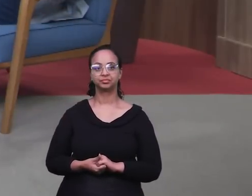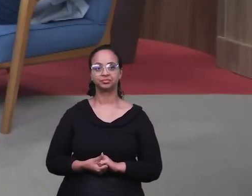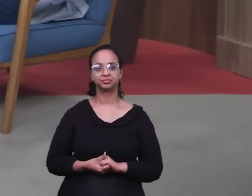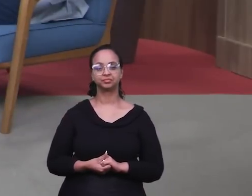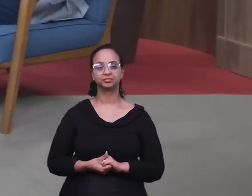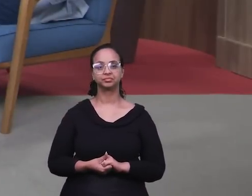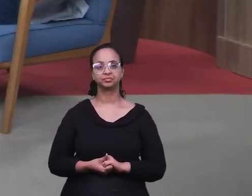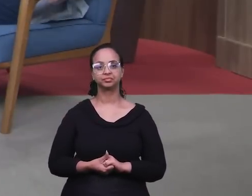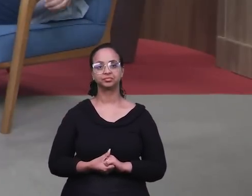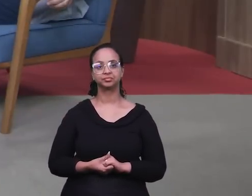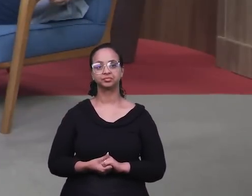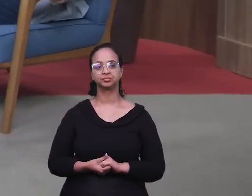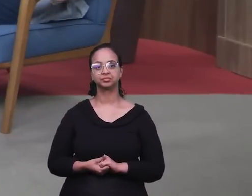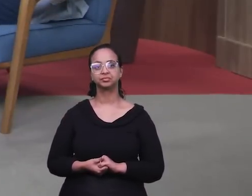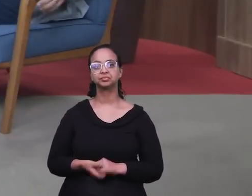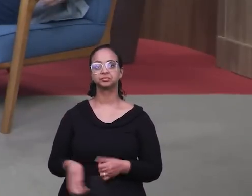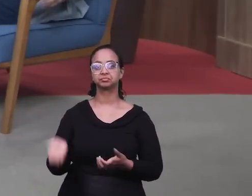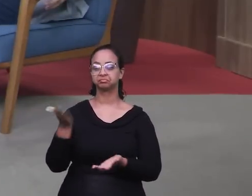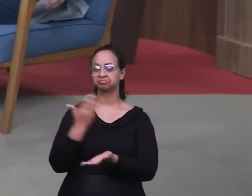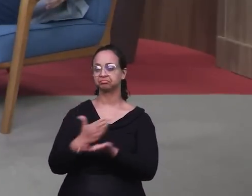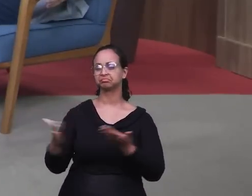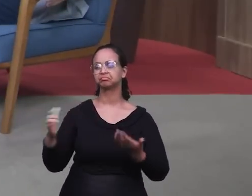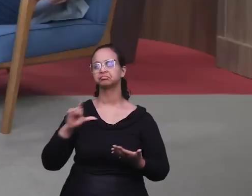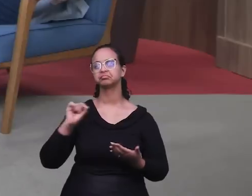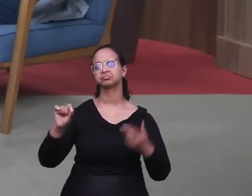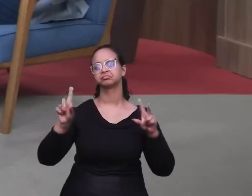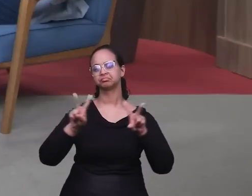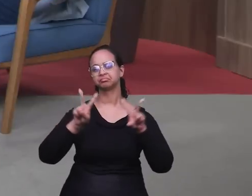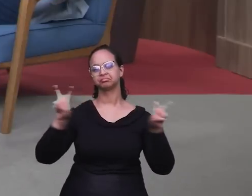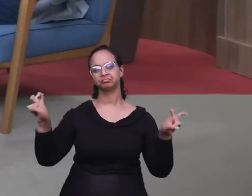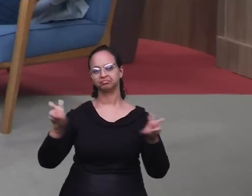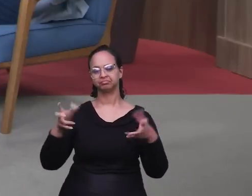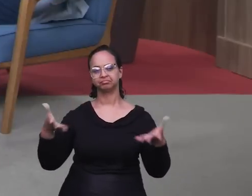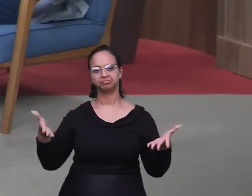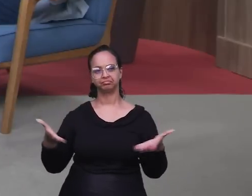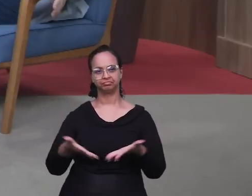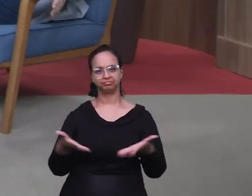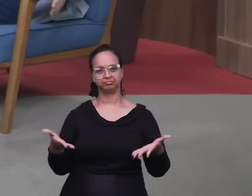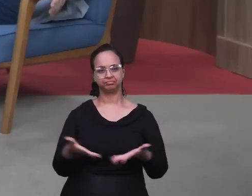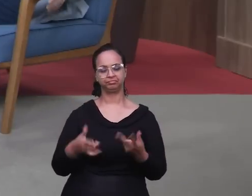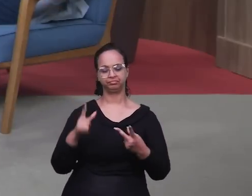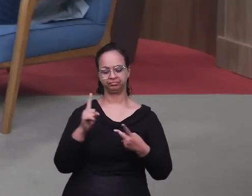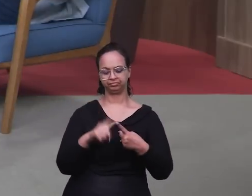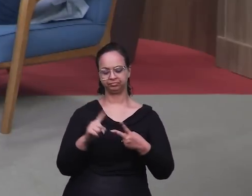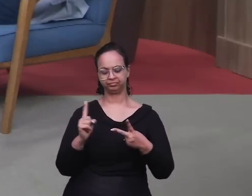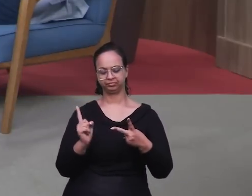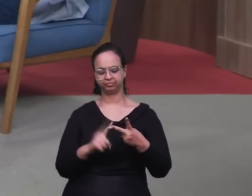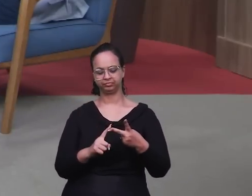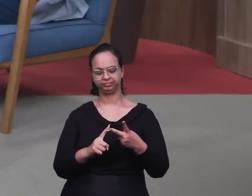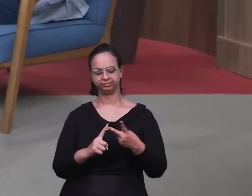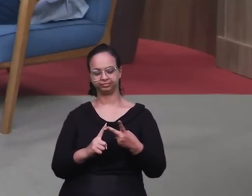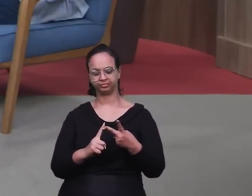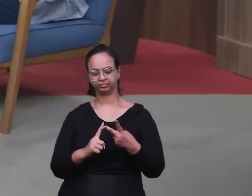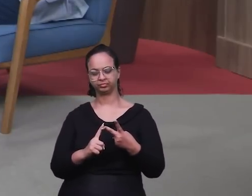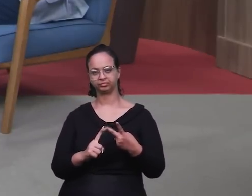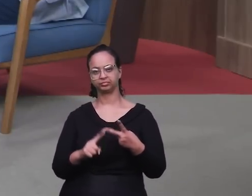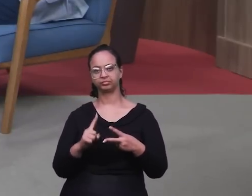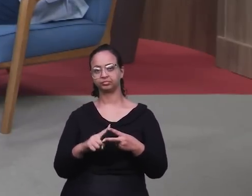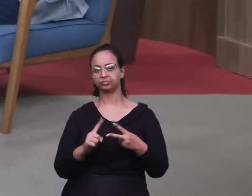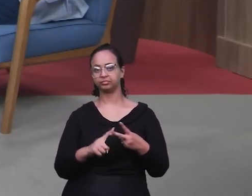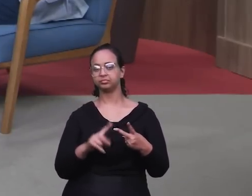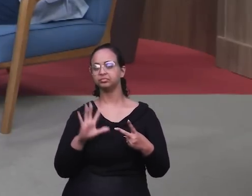início propriamente ao tema do programa de hoje. E uma das coisas no livro de Cantares, isso já